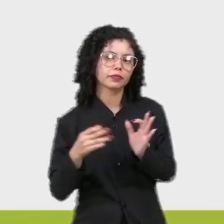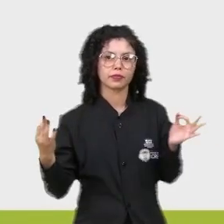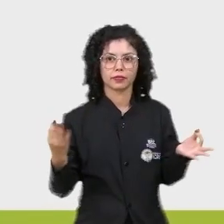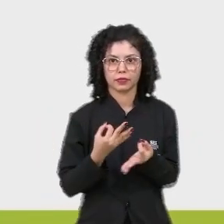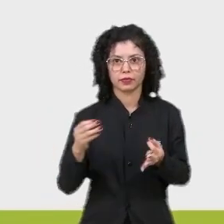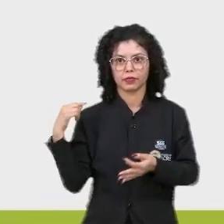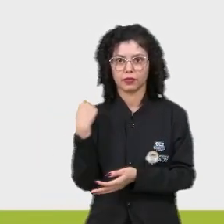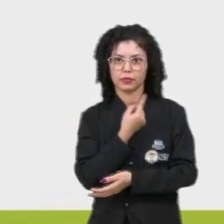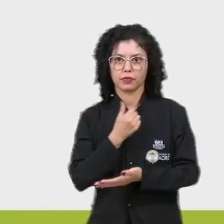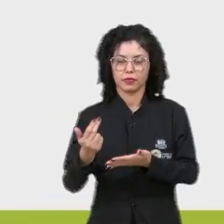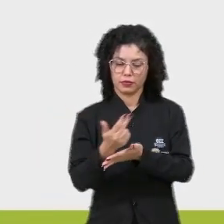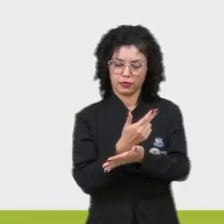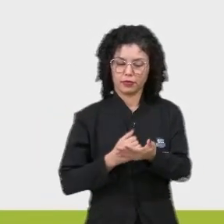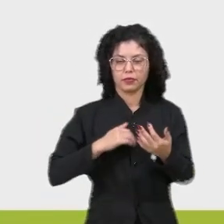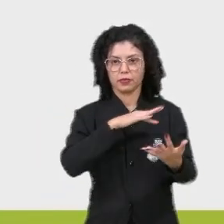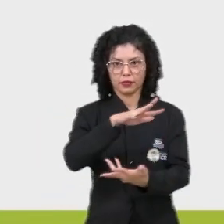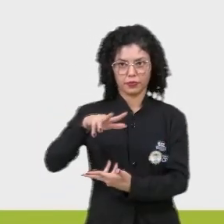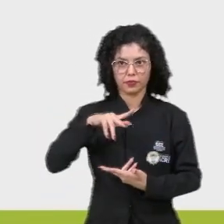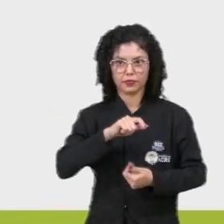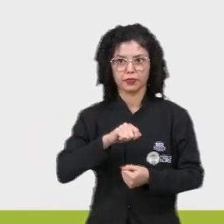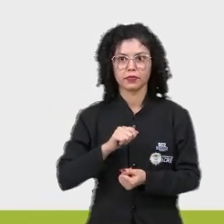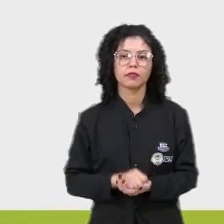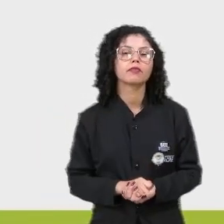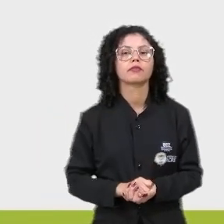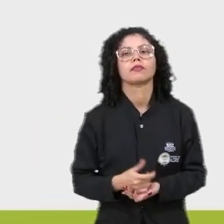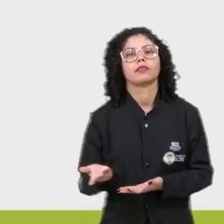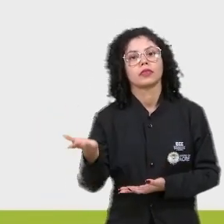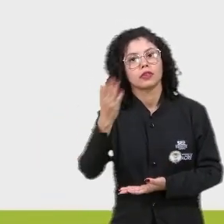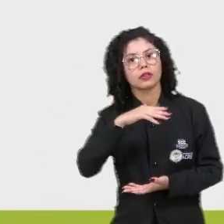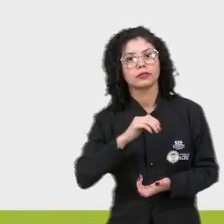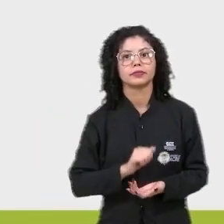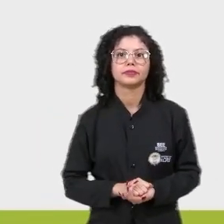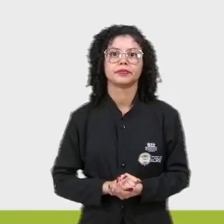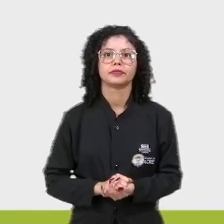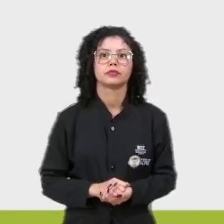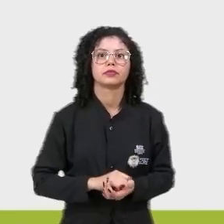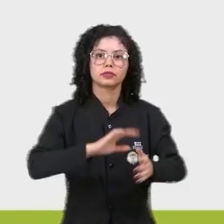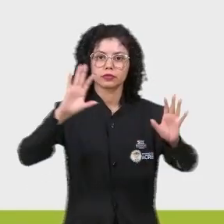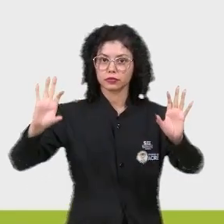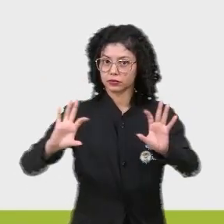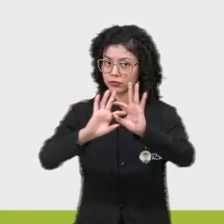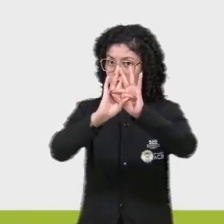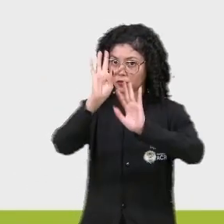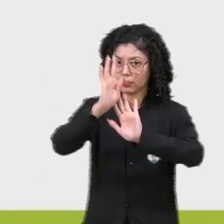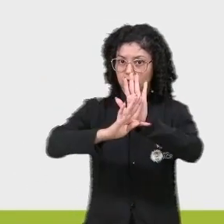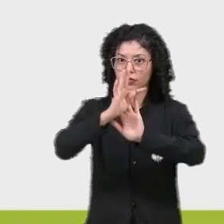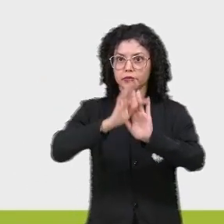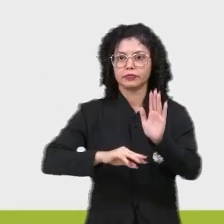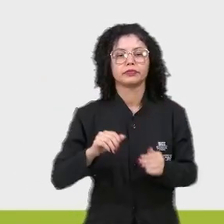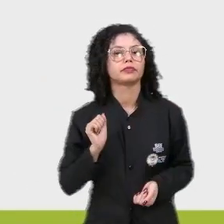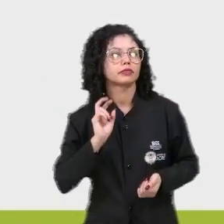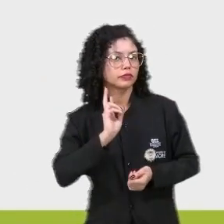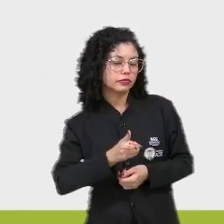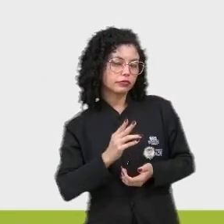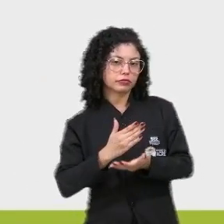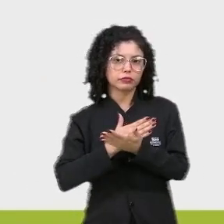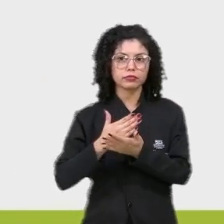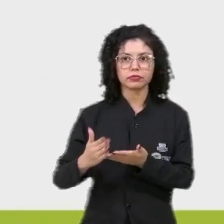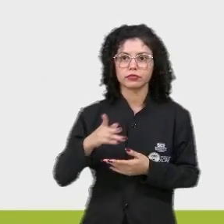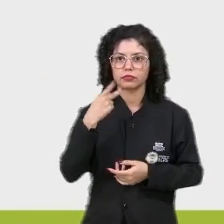nossa arte mundial. Mas vamos lá, para falarmos de intertextualidade, a gente sempre